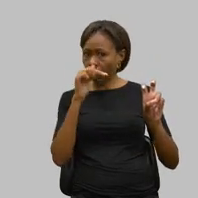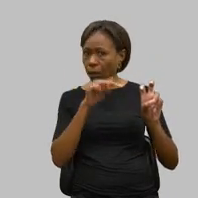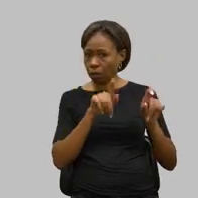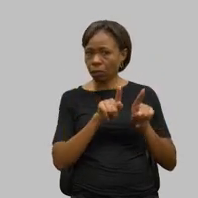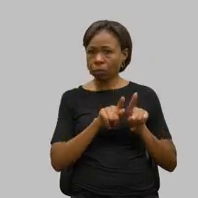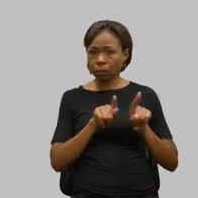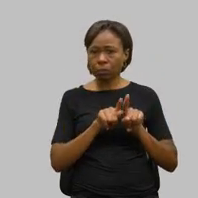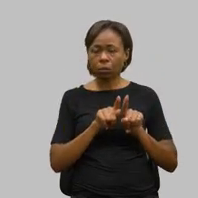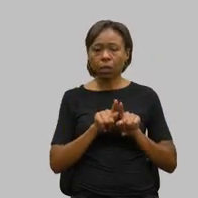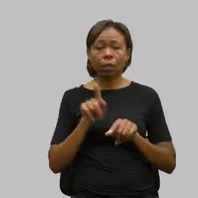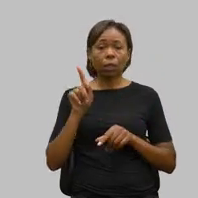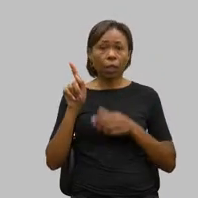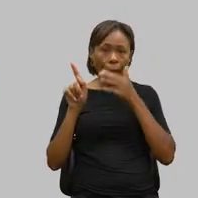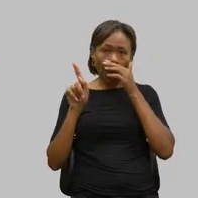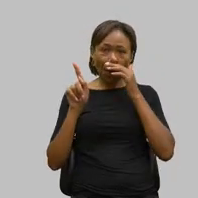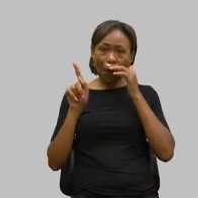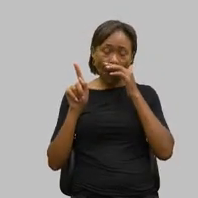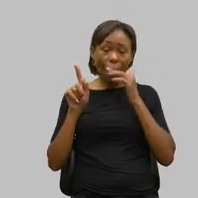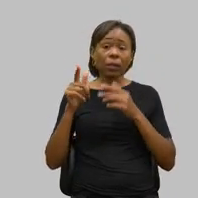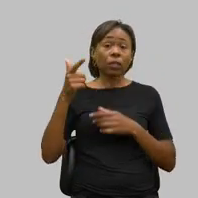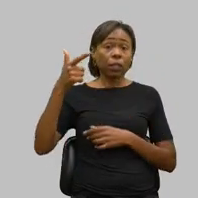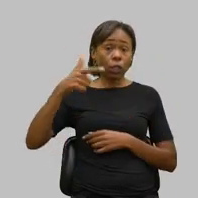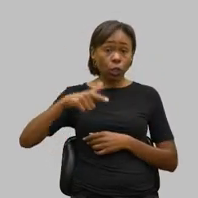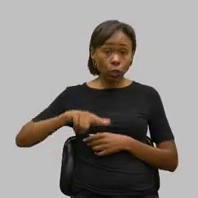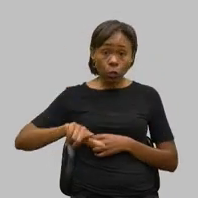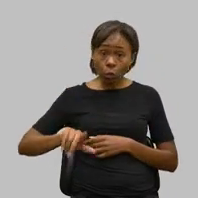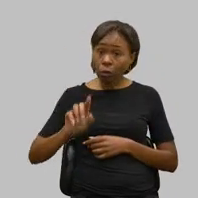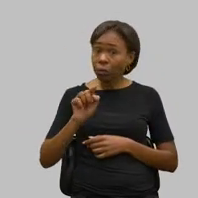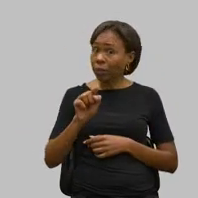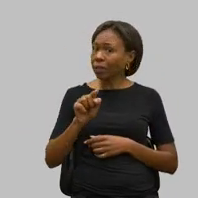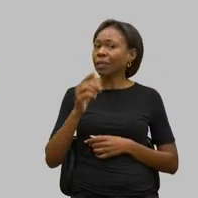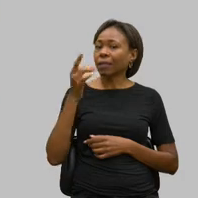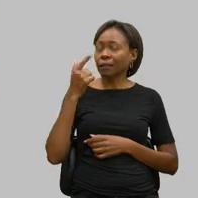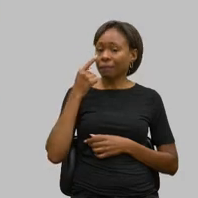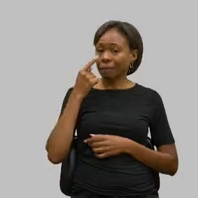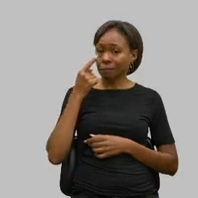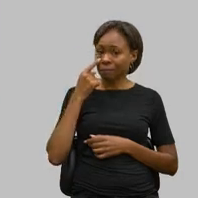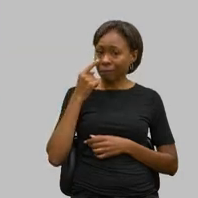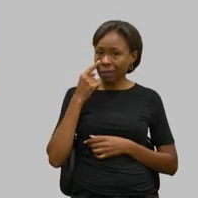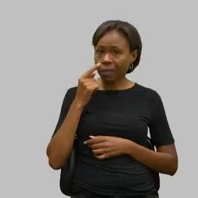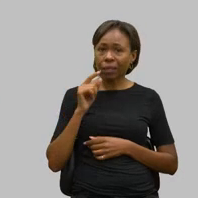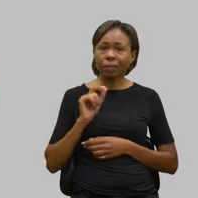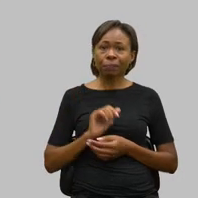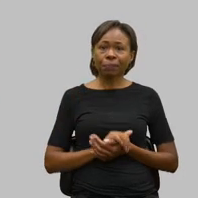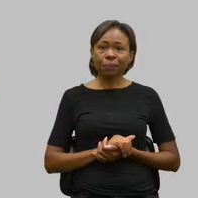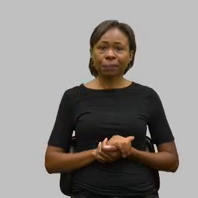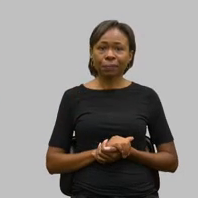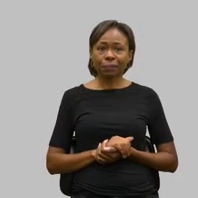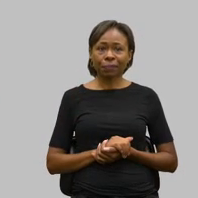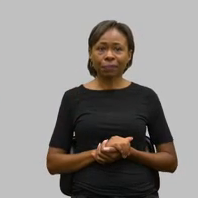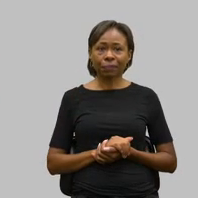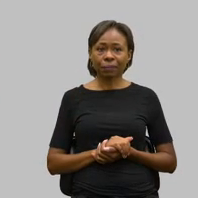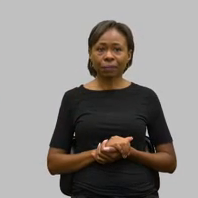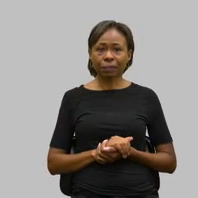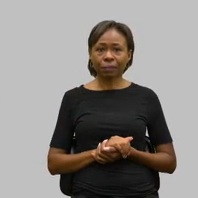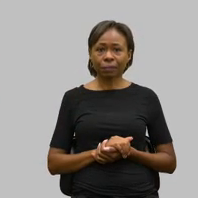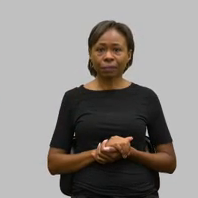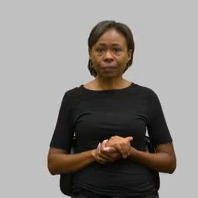gente enverde mais uma vez, para ninguém enjoar de ver. Doutor Maurício, tudo bem? Bom te ver.